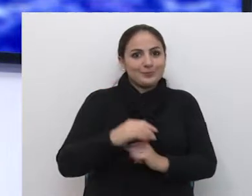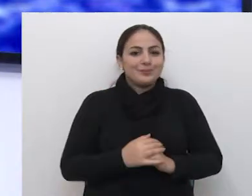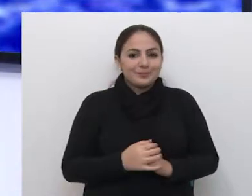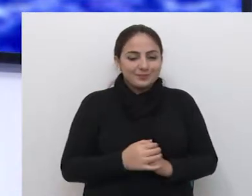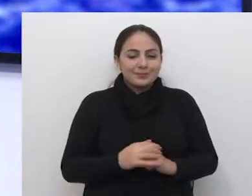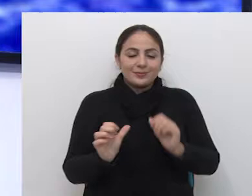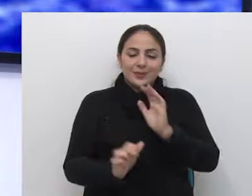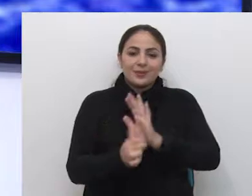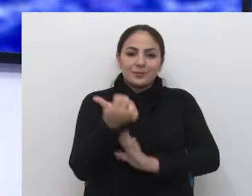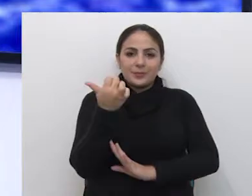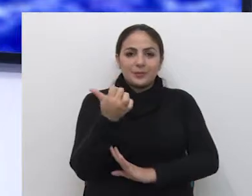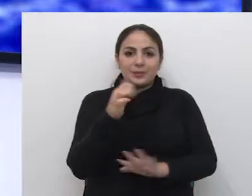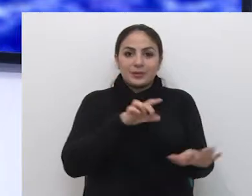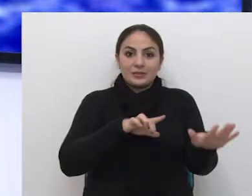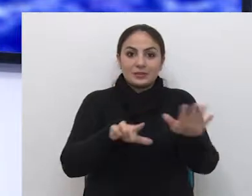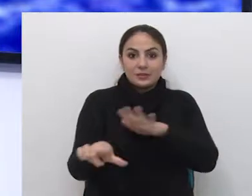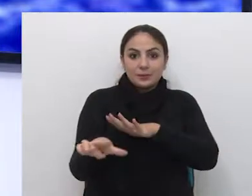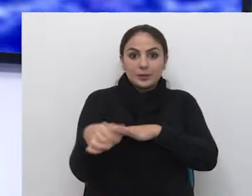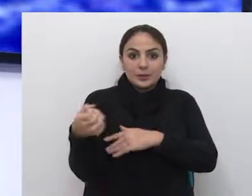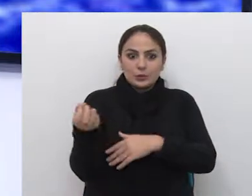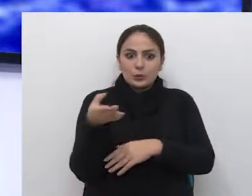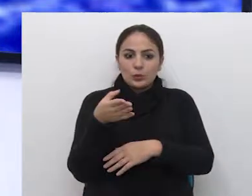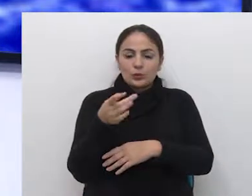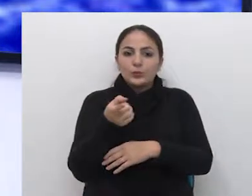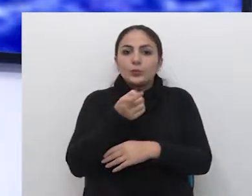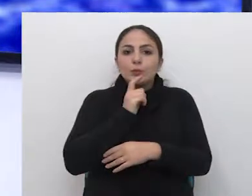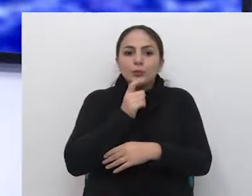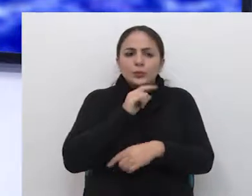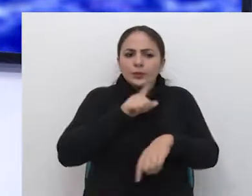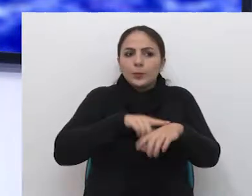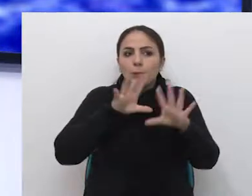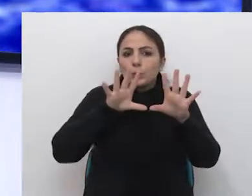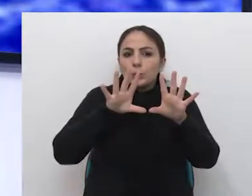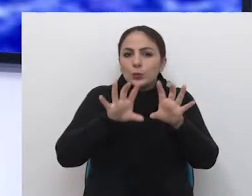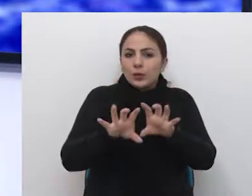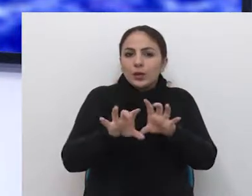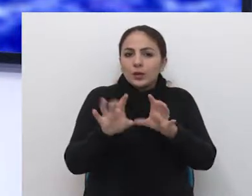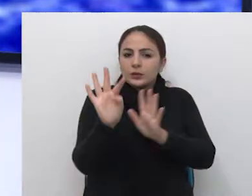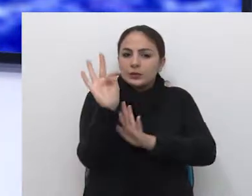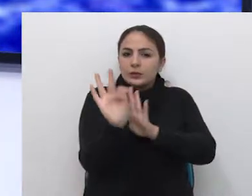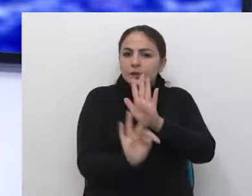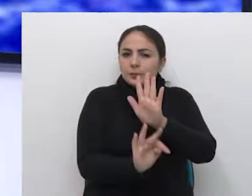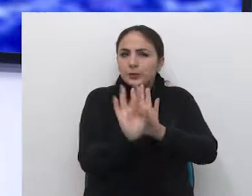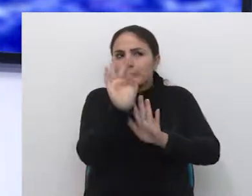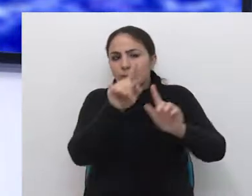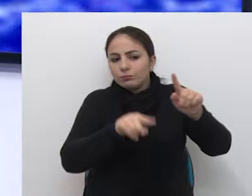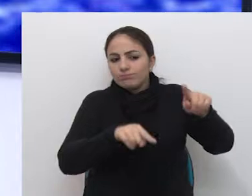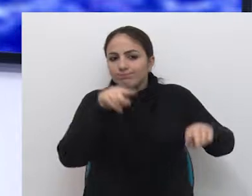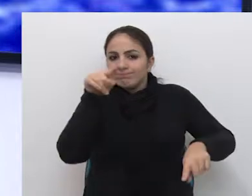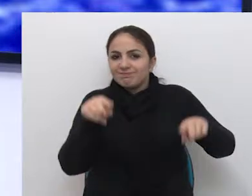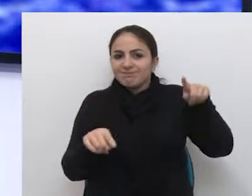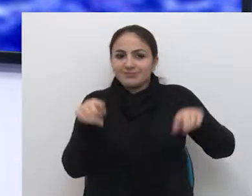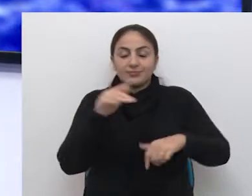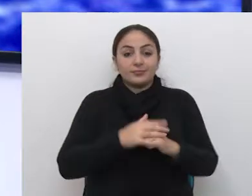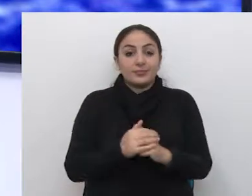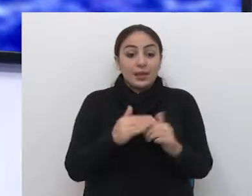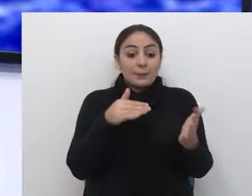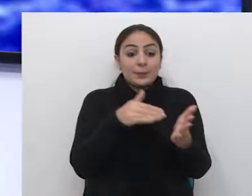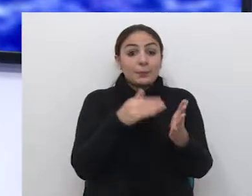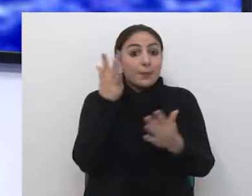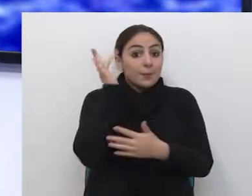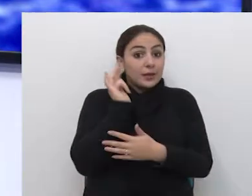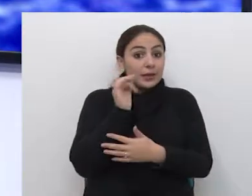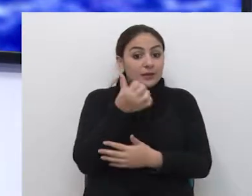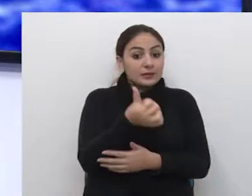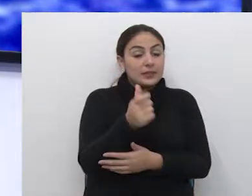1h24. A primeira semana da nova estação será de tempo seco e com temperatura em elevação gradativa. A